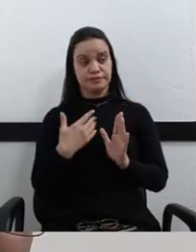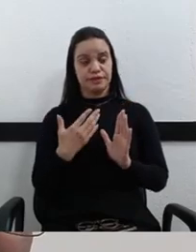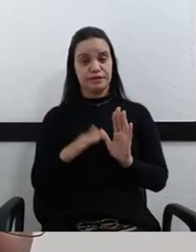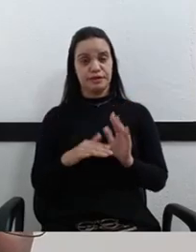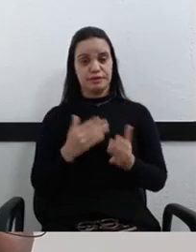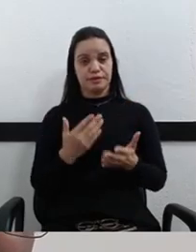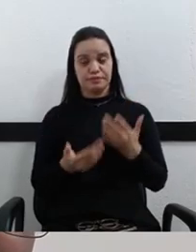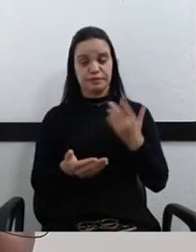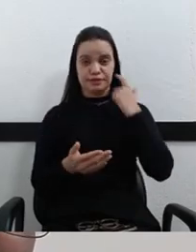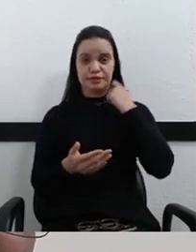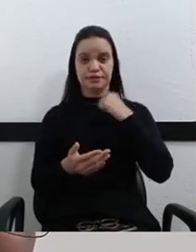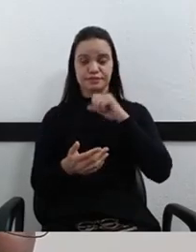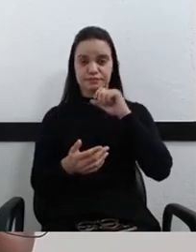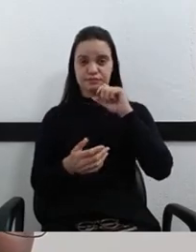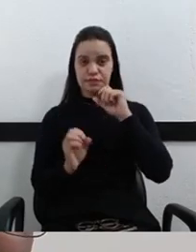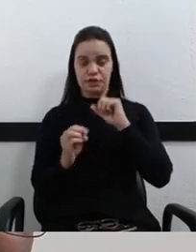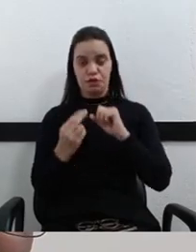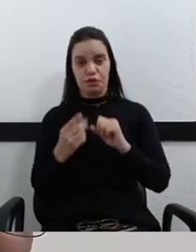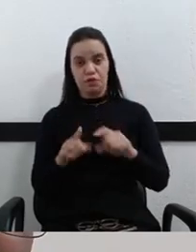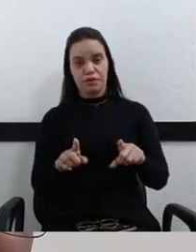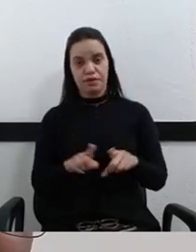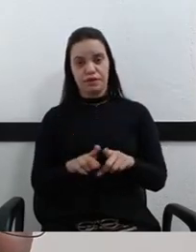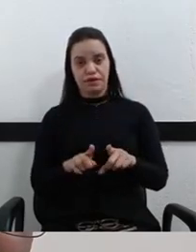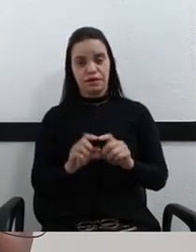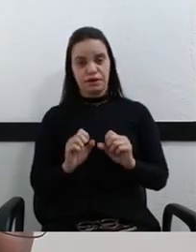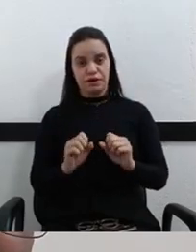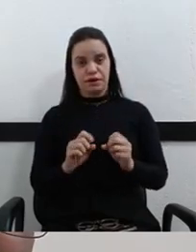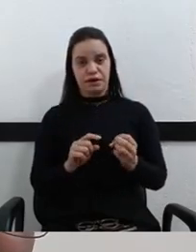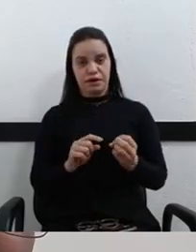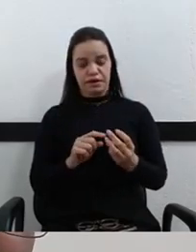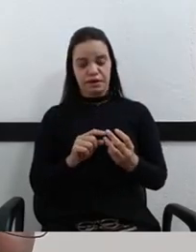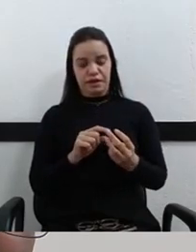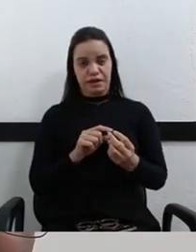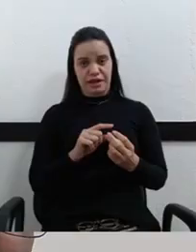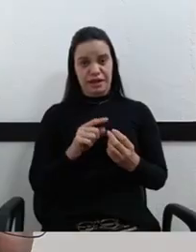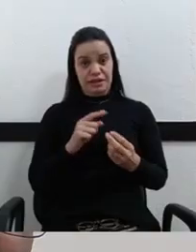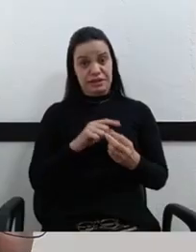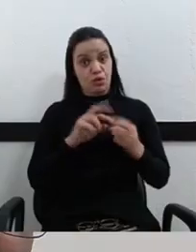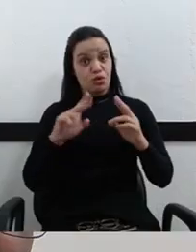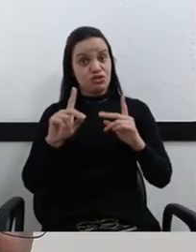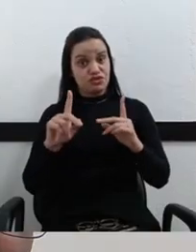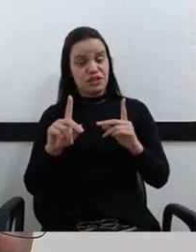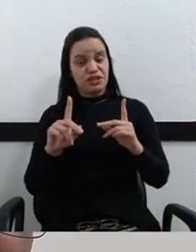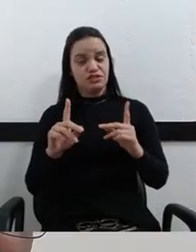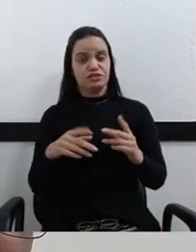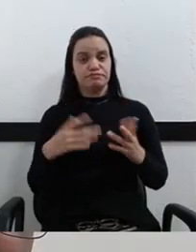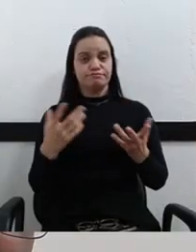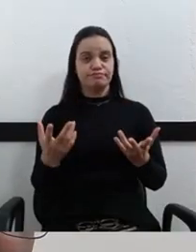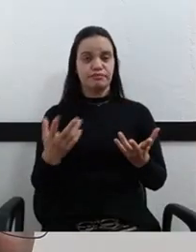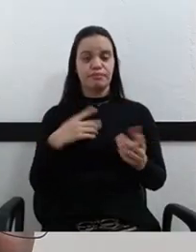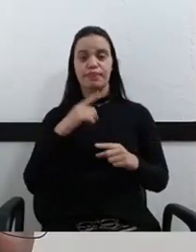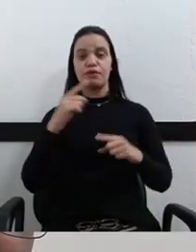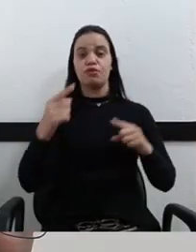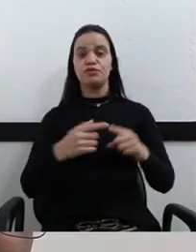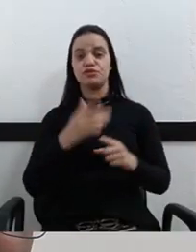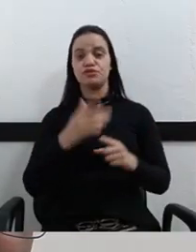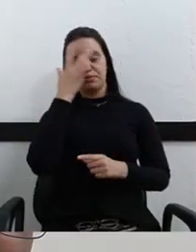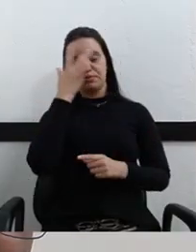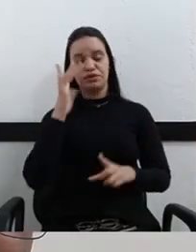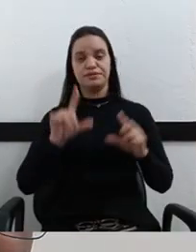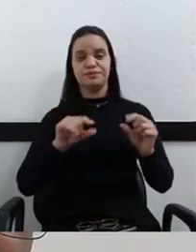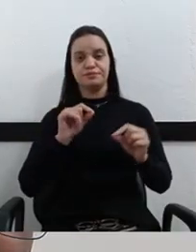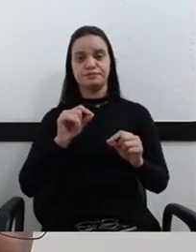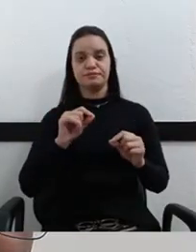seria bastante grande, como poderia ser não aprovado nada. Nós temos 3 cenários distintos. O que me parece que seria o objetivo das pessoas é tentar